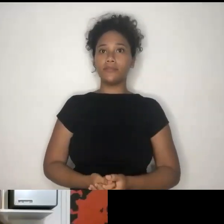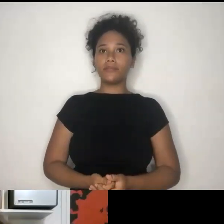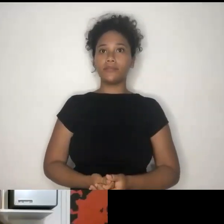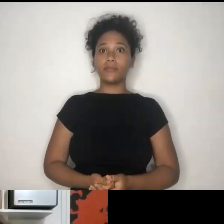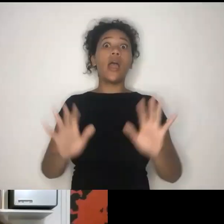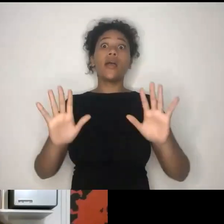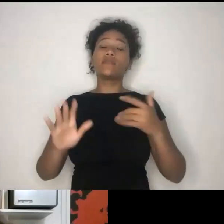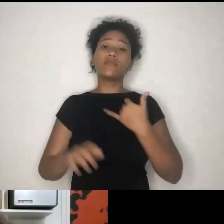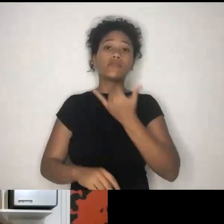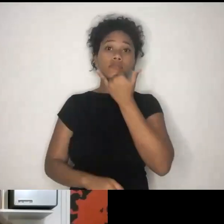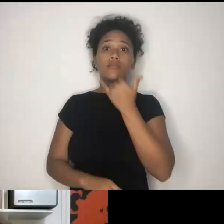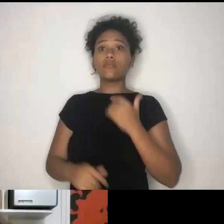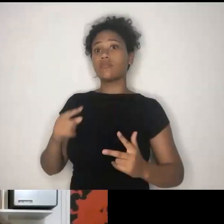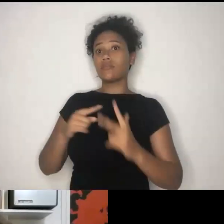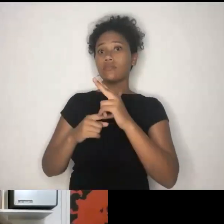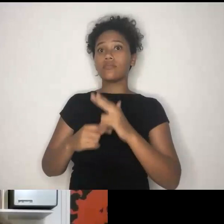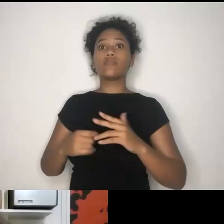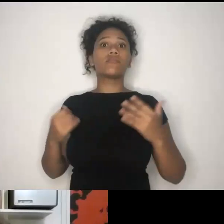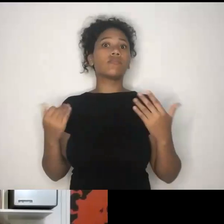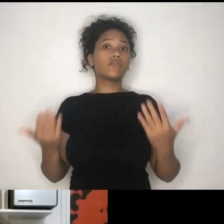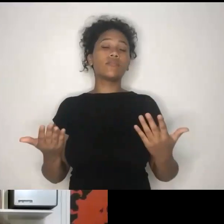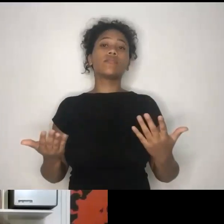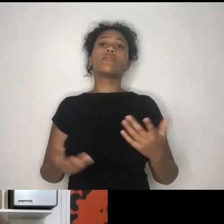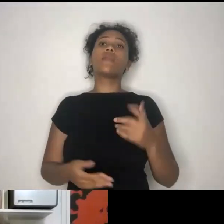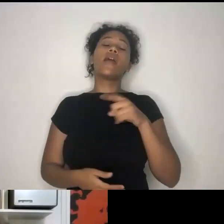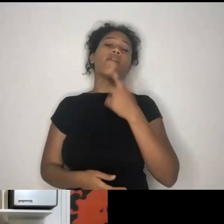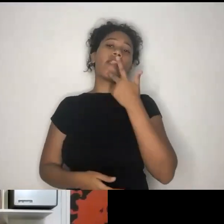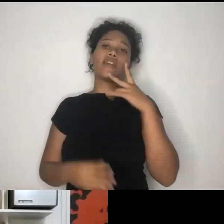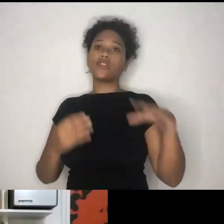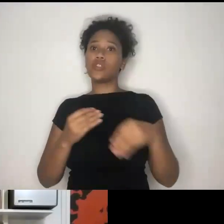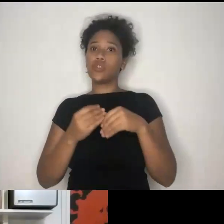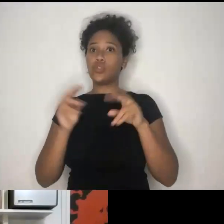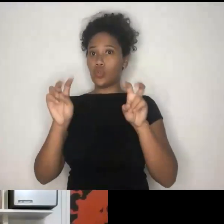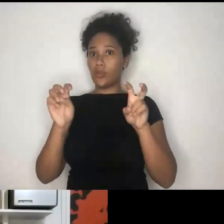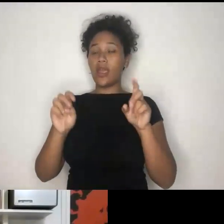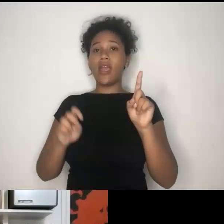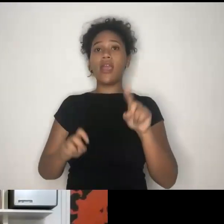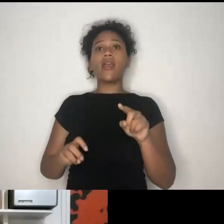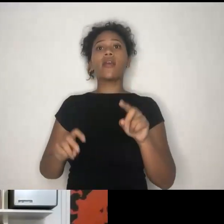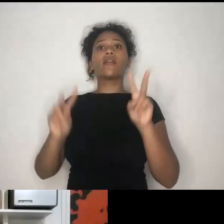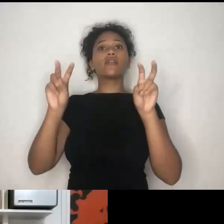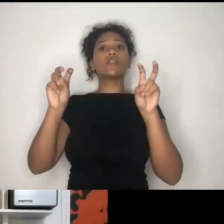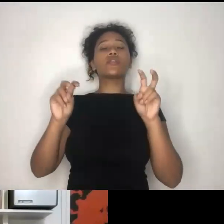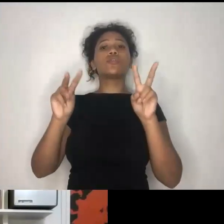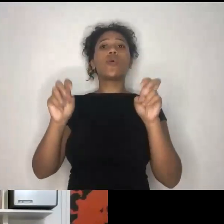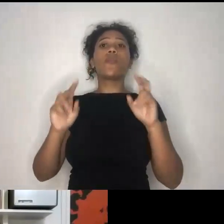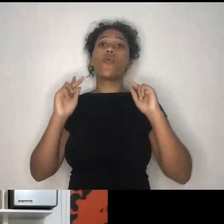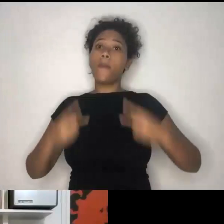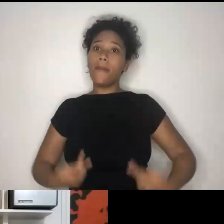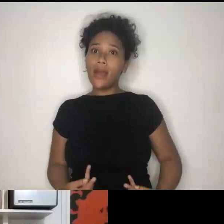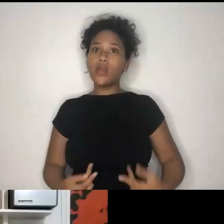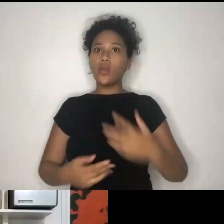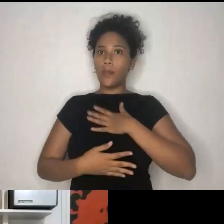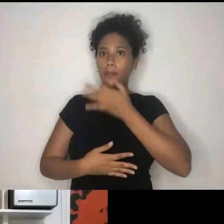agora Ah desculpa eu esqueci de uma coisa que eu ia falar sobre isso que era a questão sempre do material e do humano isso eu tenho muito Claro